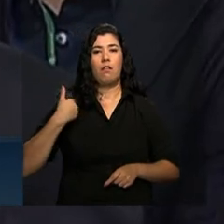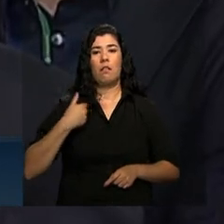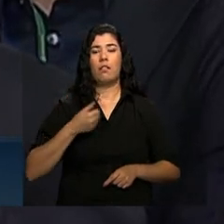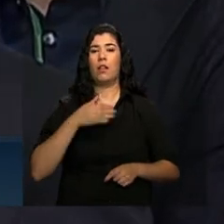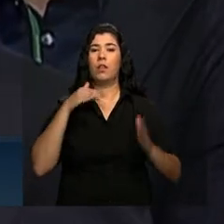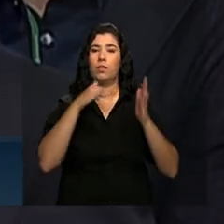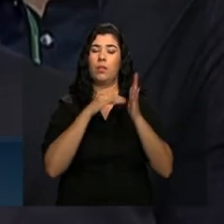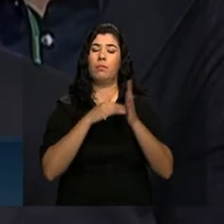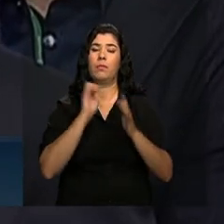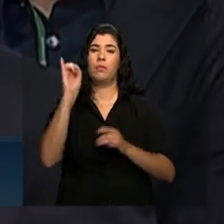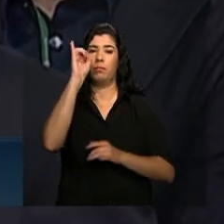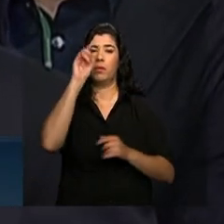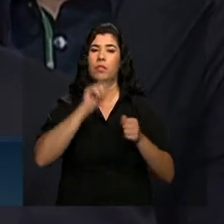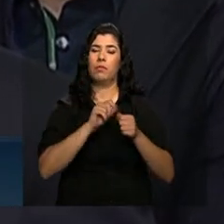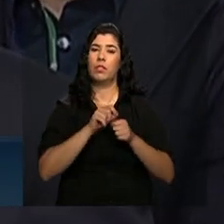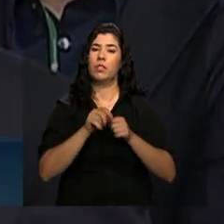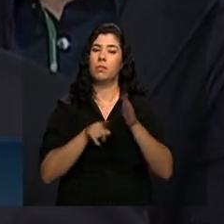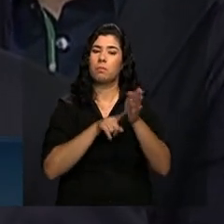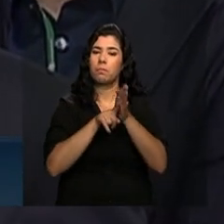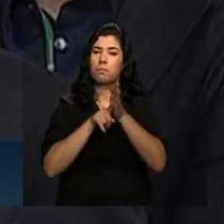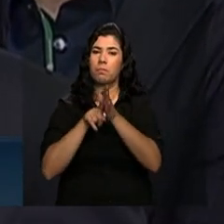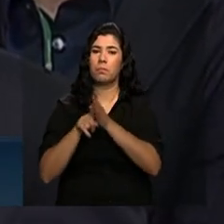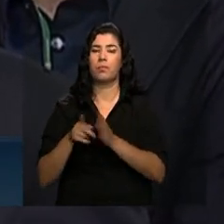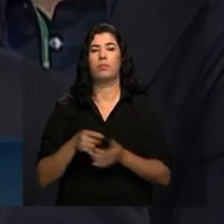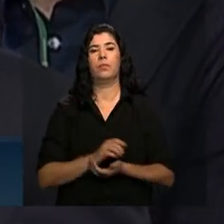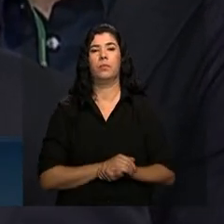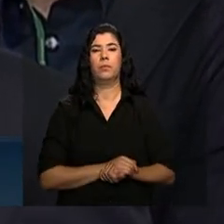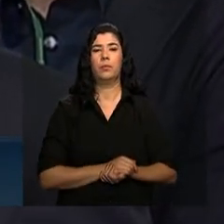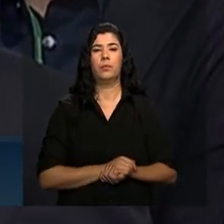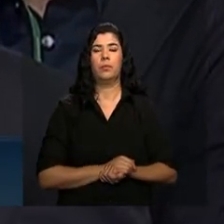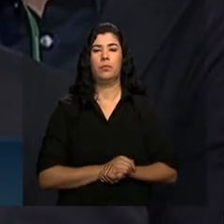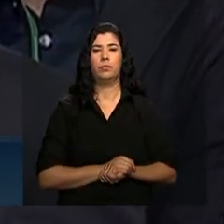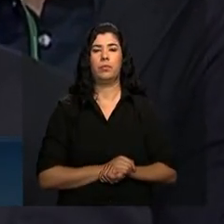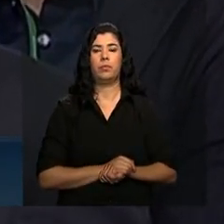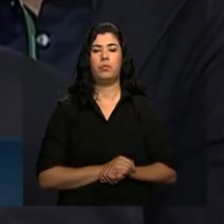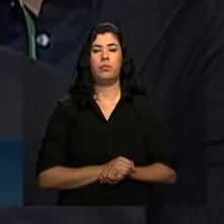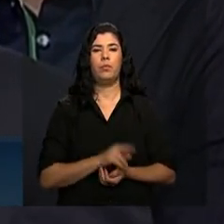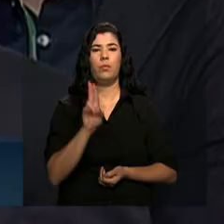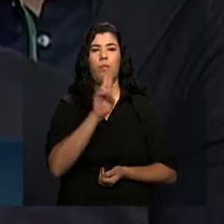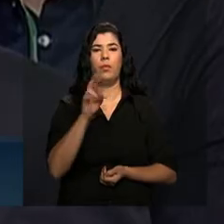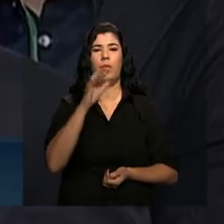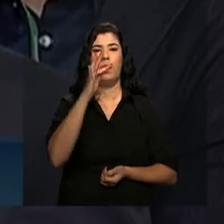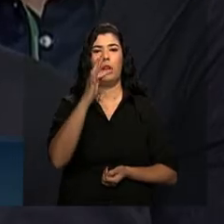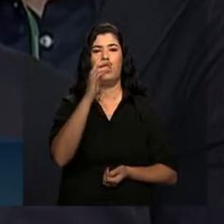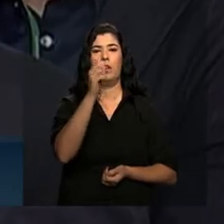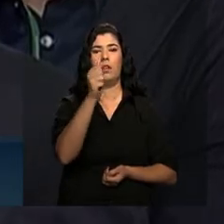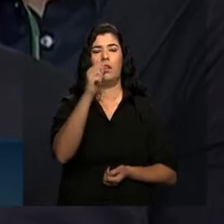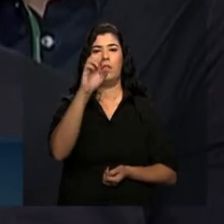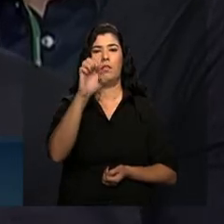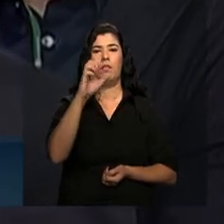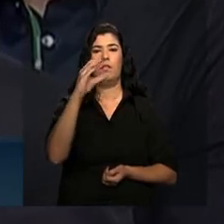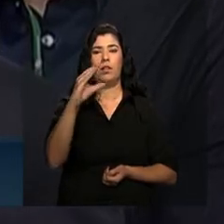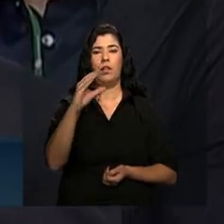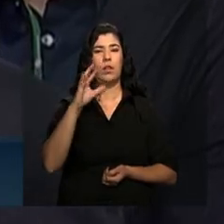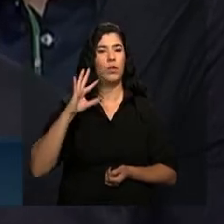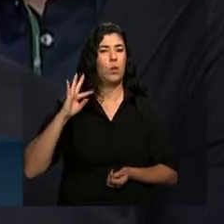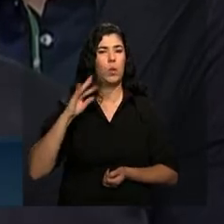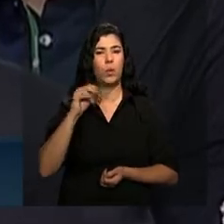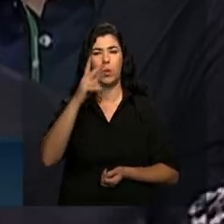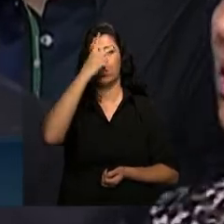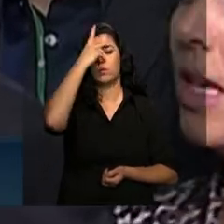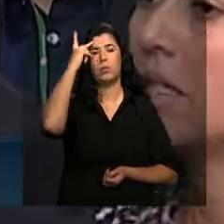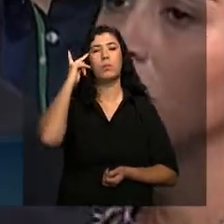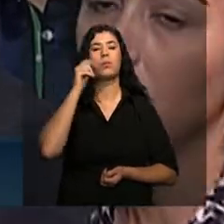certo? Que é fundamental fazer o processo de rastreamento. Então mantém FAES acima de FAEC. Acima de todos. Para todo mundo. Para